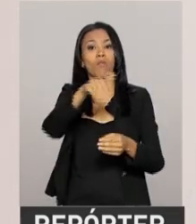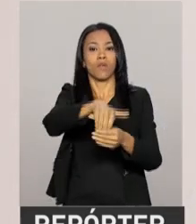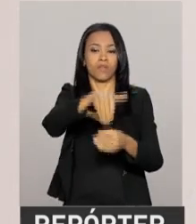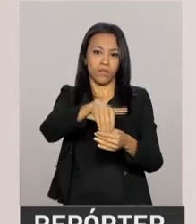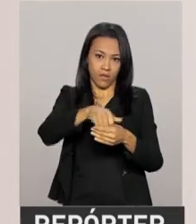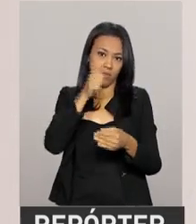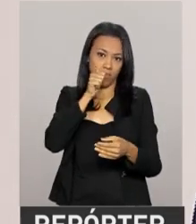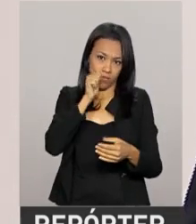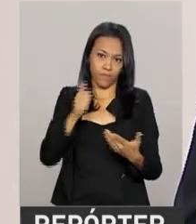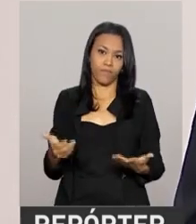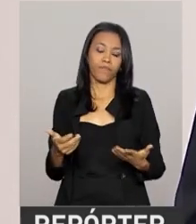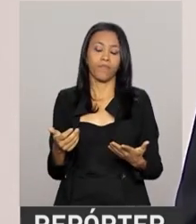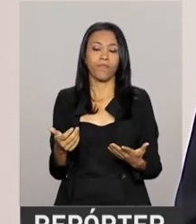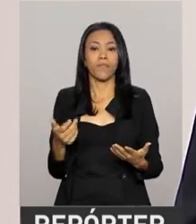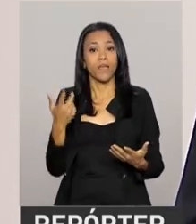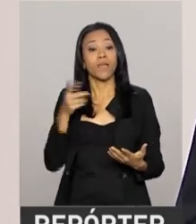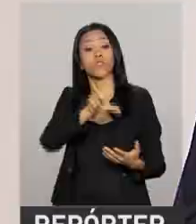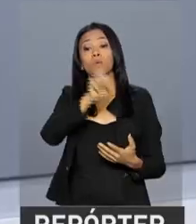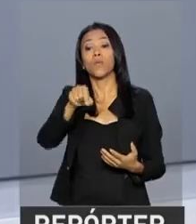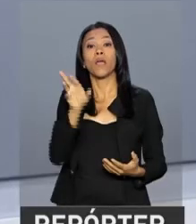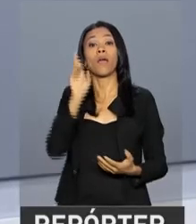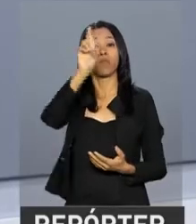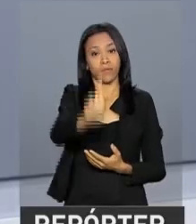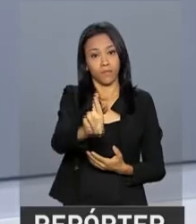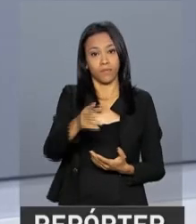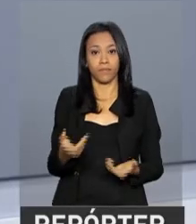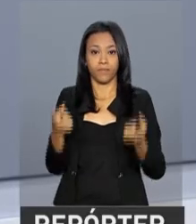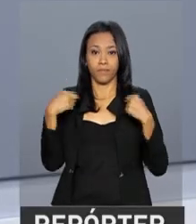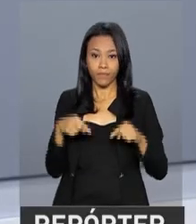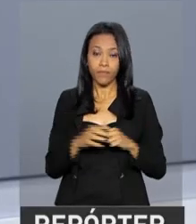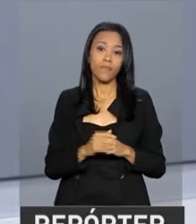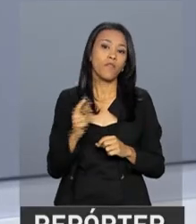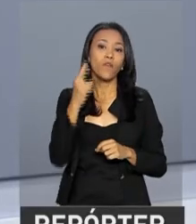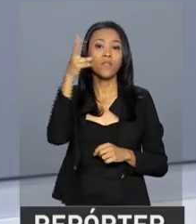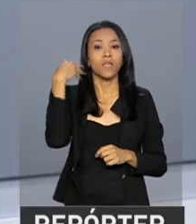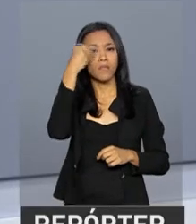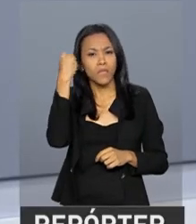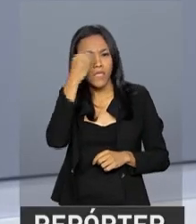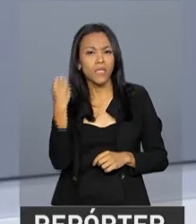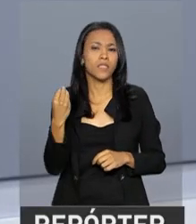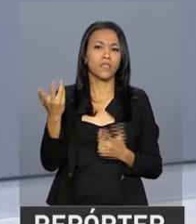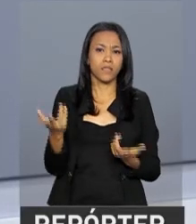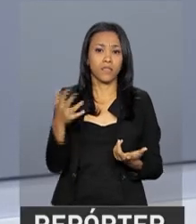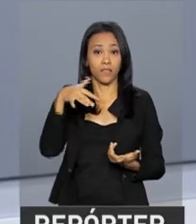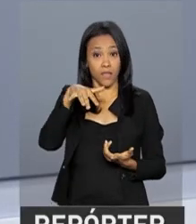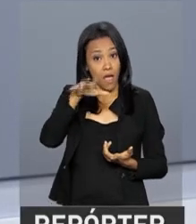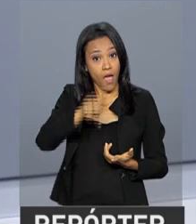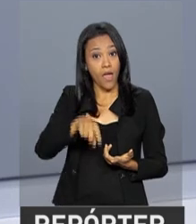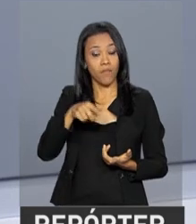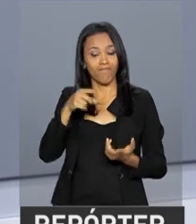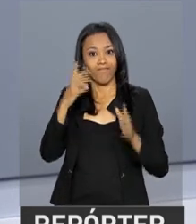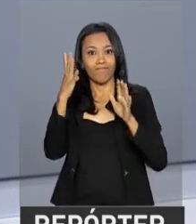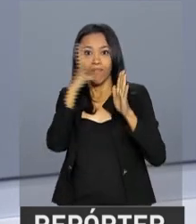os seus representantes né valorizar experiências inovadoras e que sirvam de exemplo e inspiração